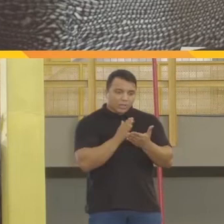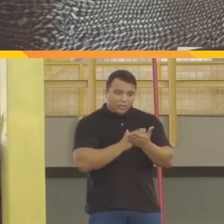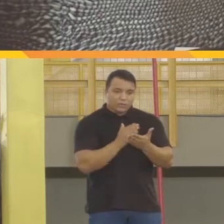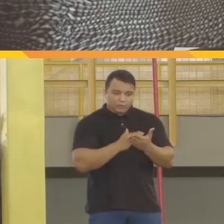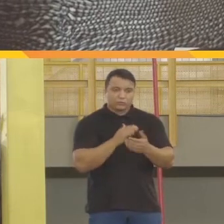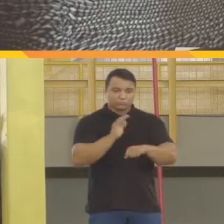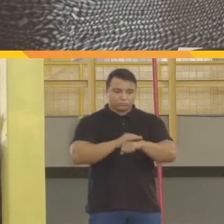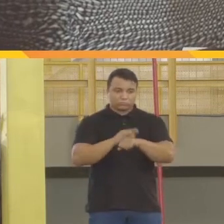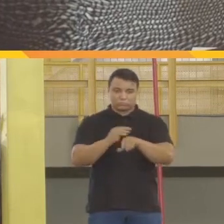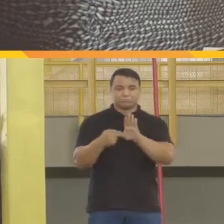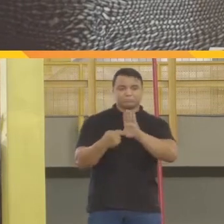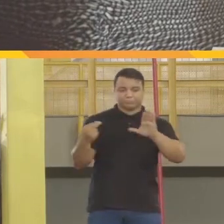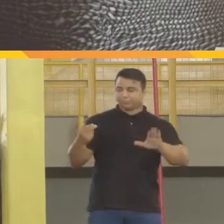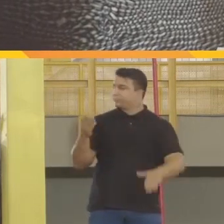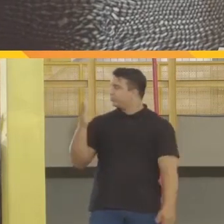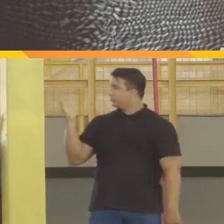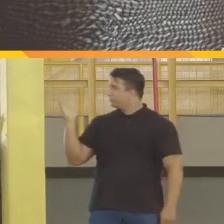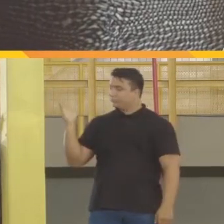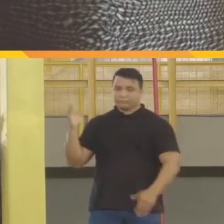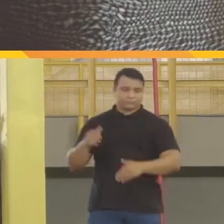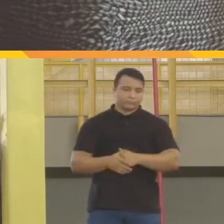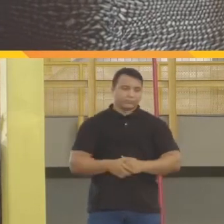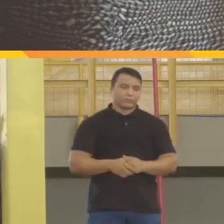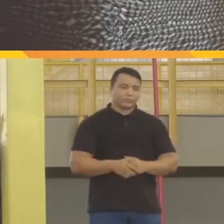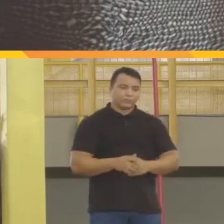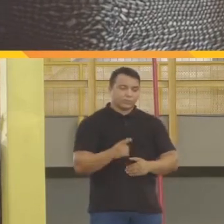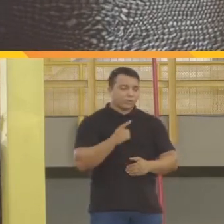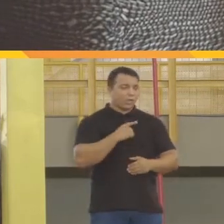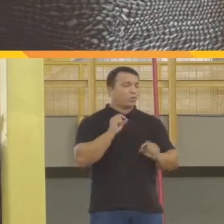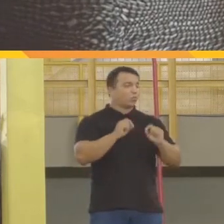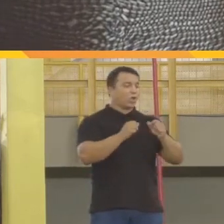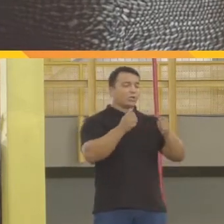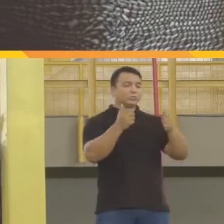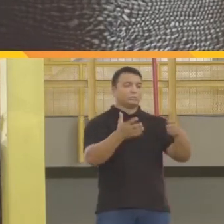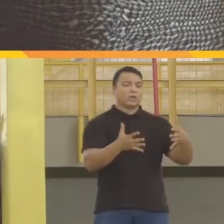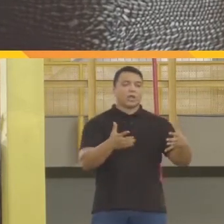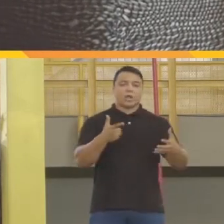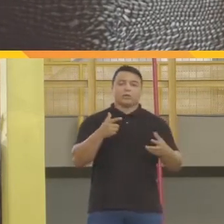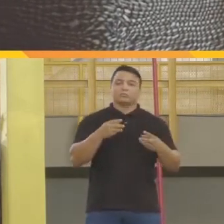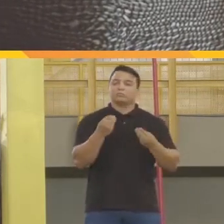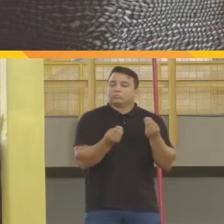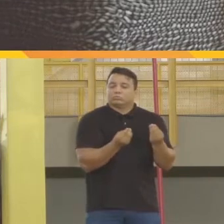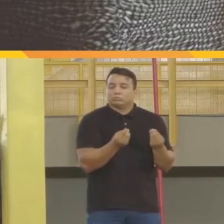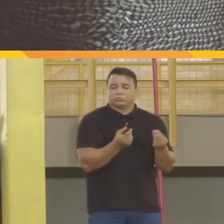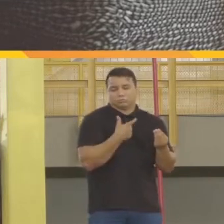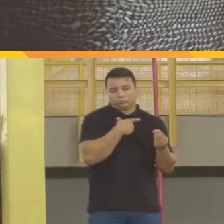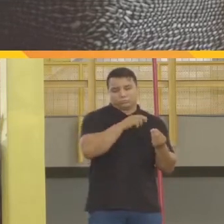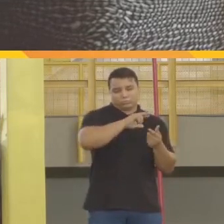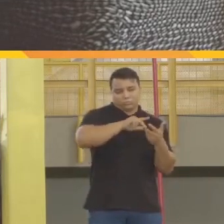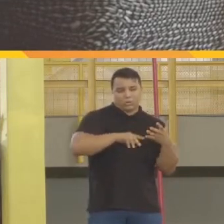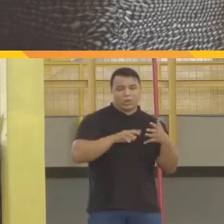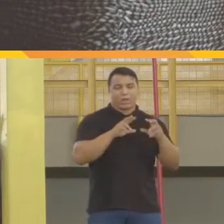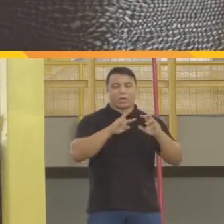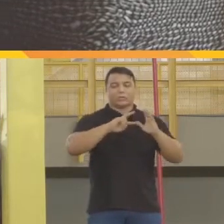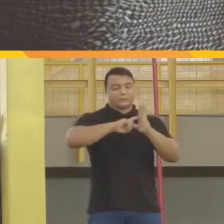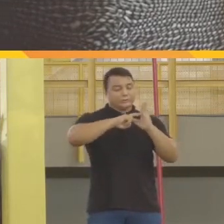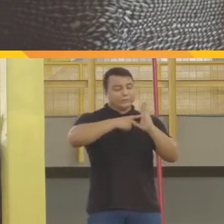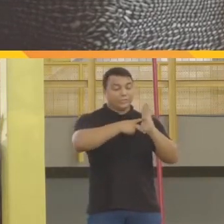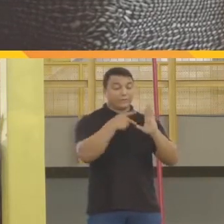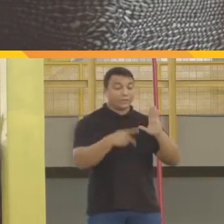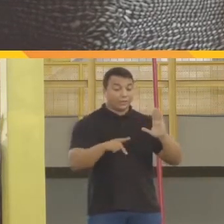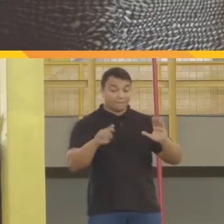obra monumental que vai dar conta de grande parte do significado